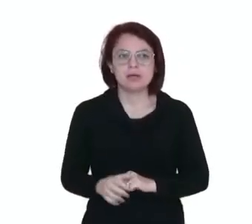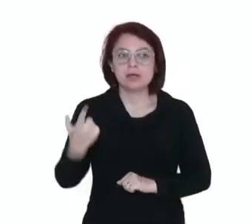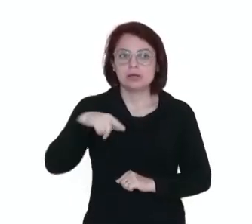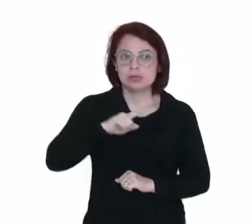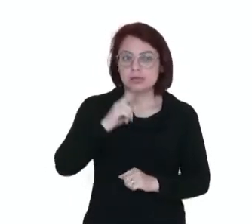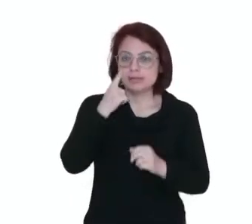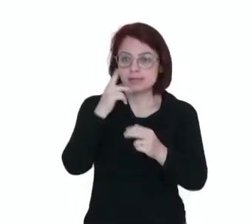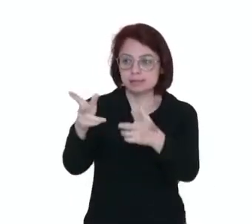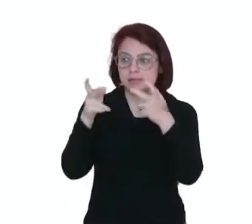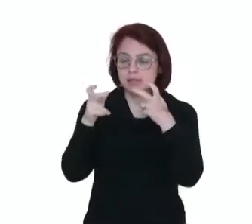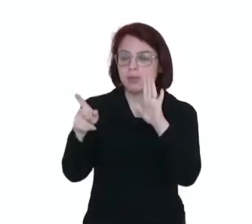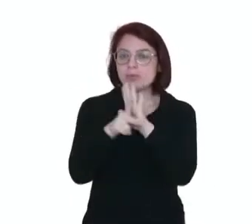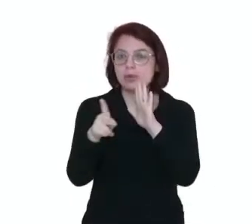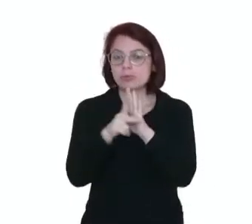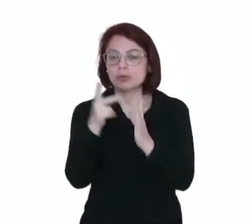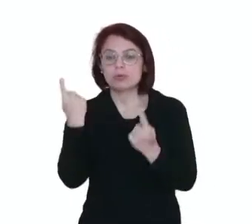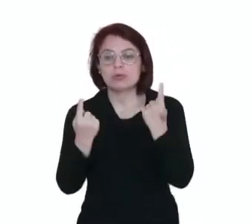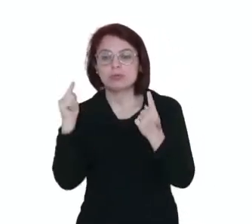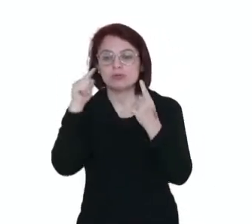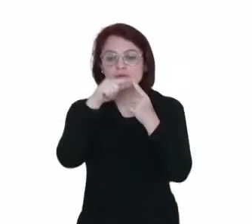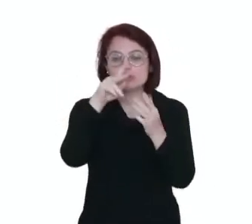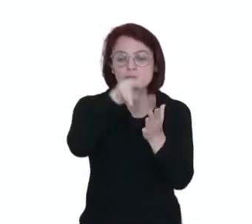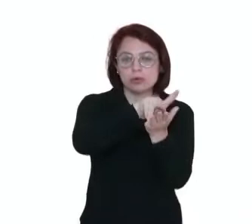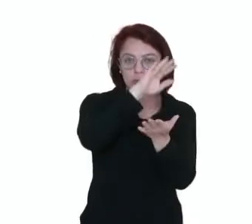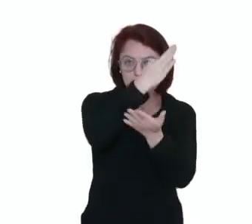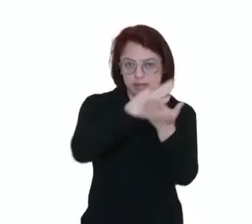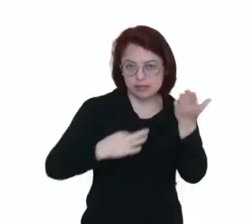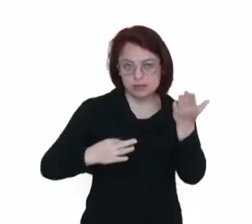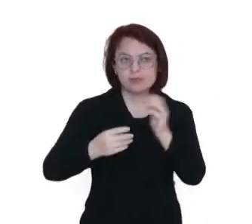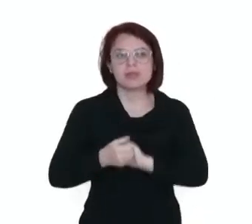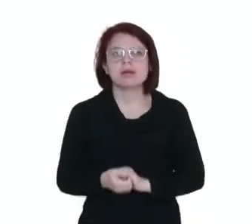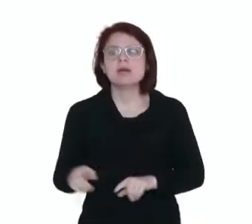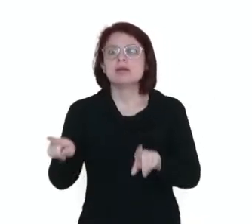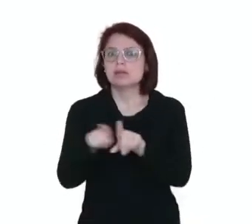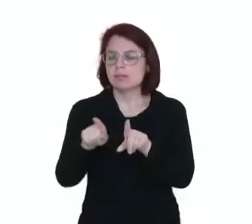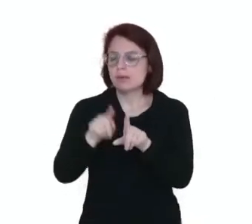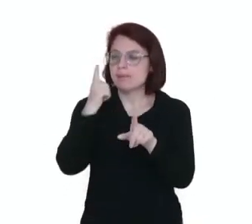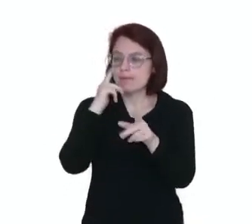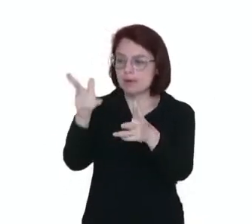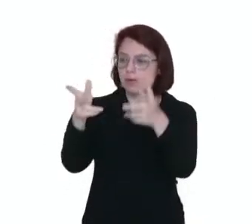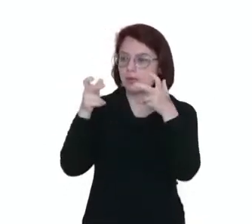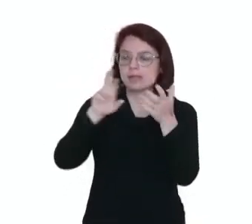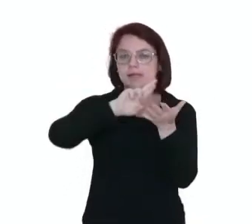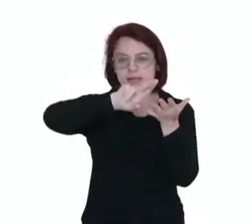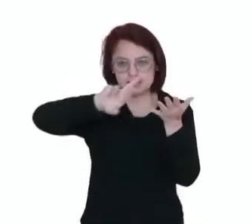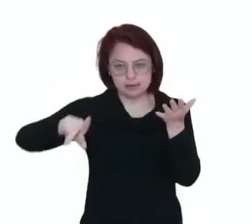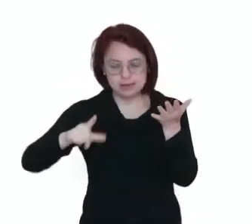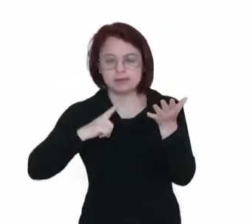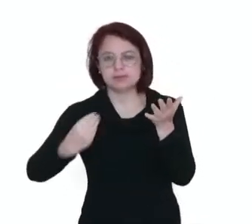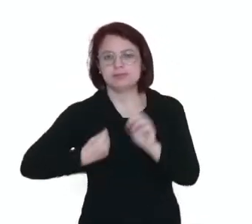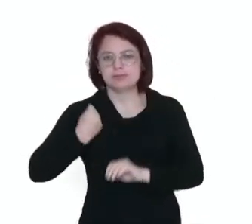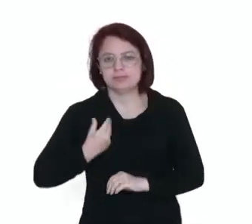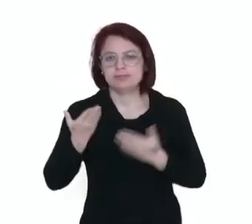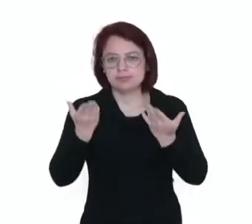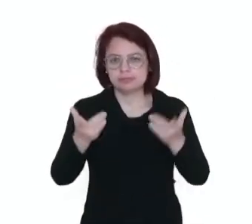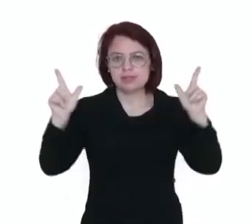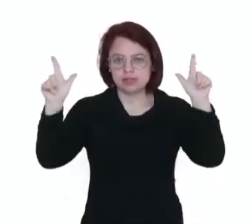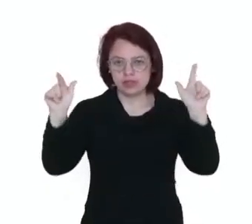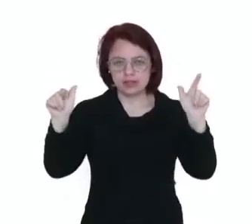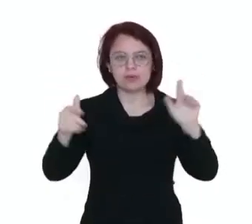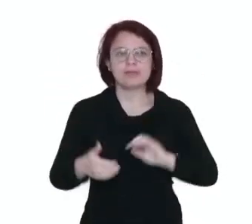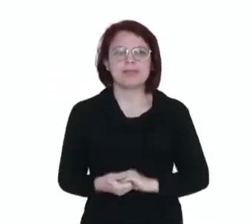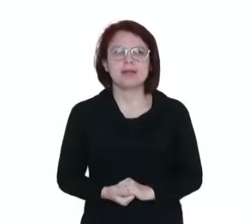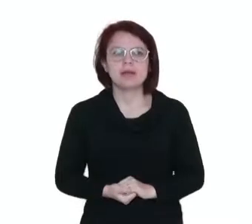Identificar a finalidade e o tema do texto. Também reconhecer as características presentes nesse gênero cartaz de